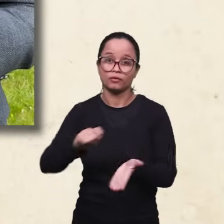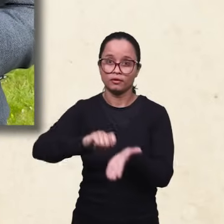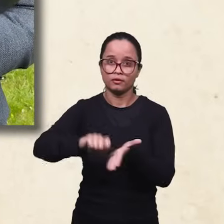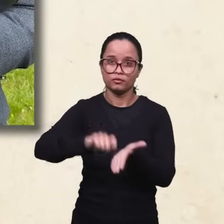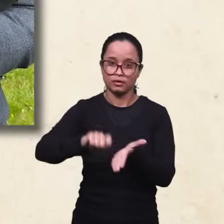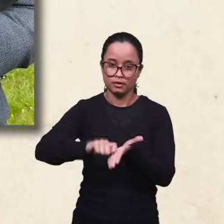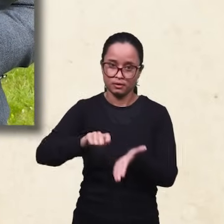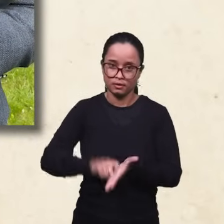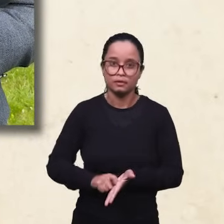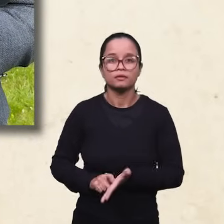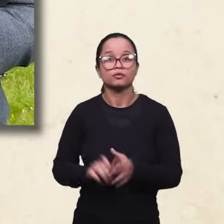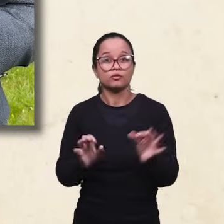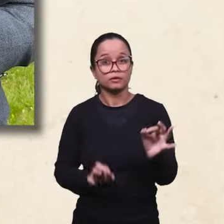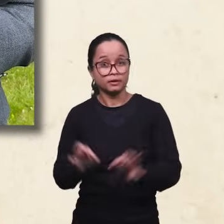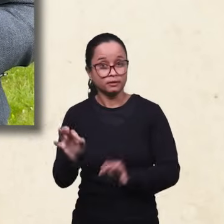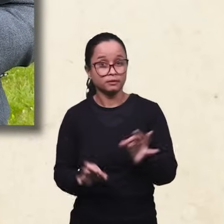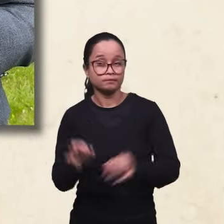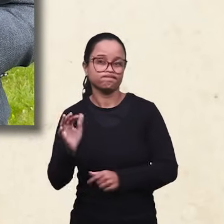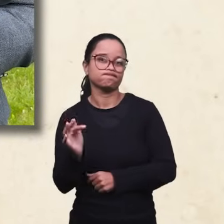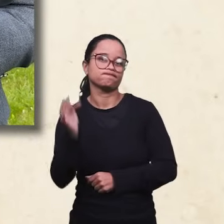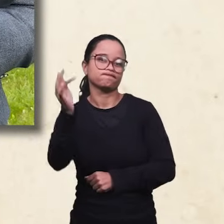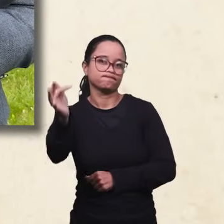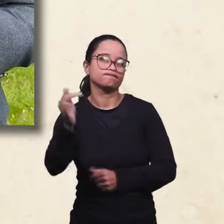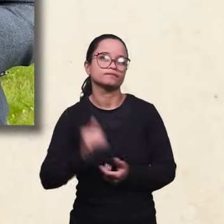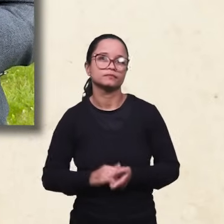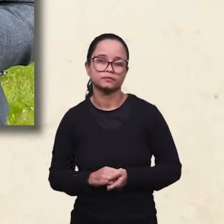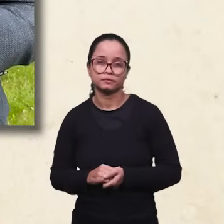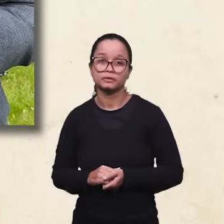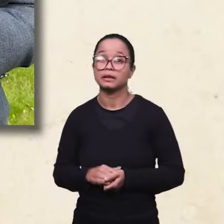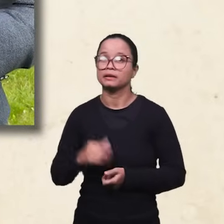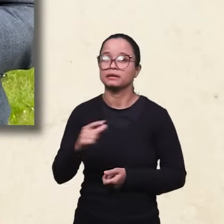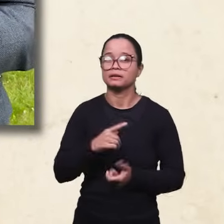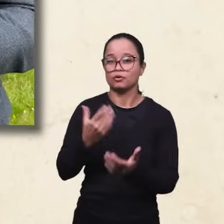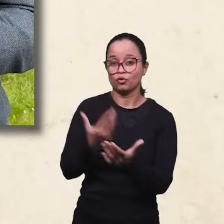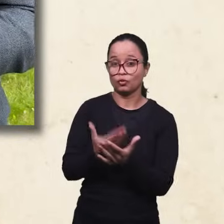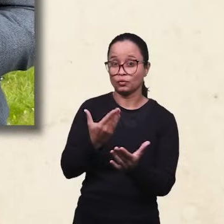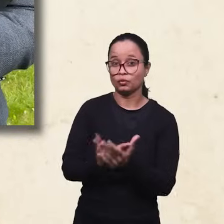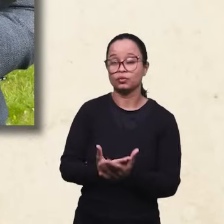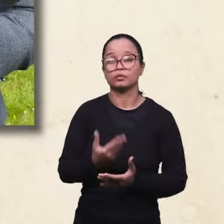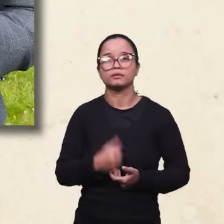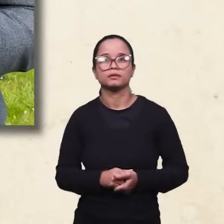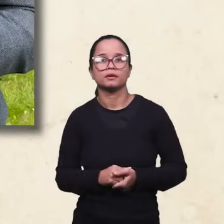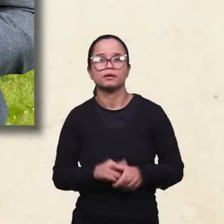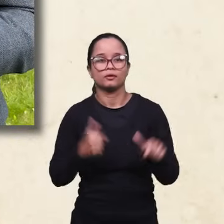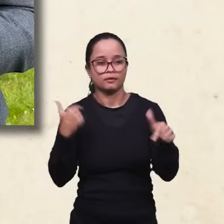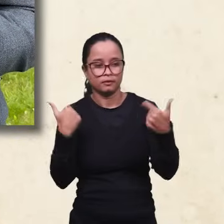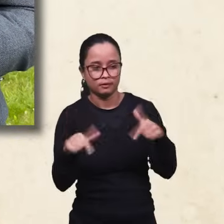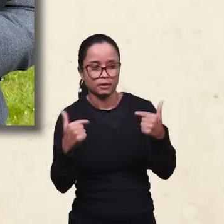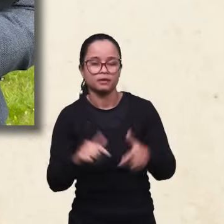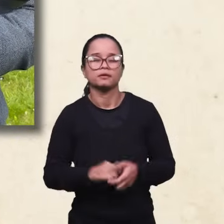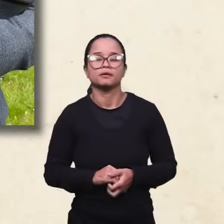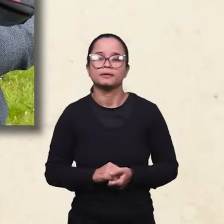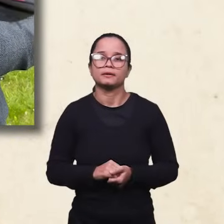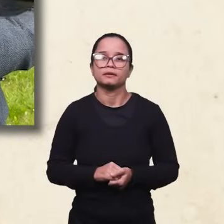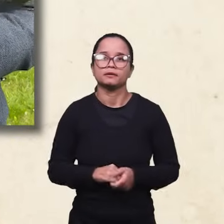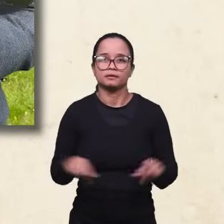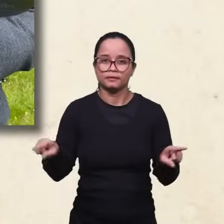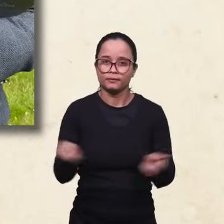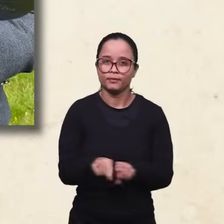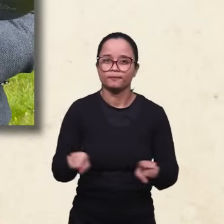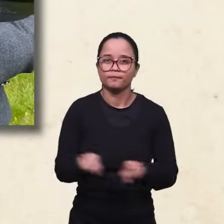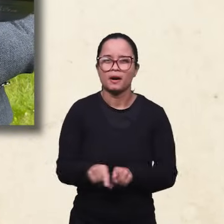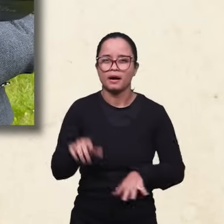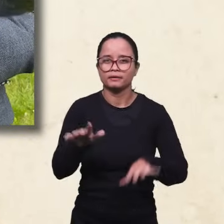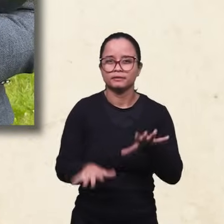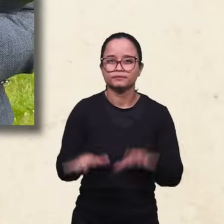você anotar os seus planejamentos para o futuro, considerando os seus estudos, seu trabalho, ainda